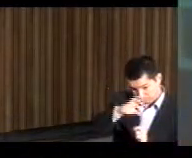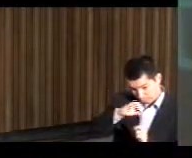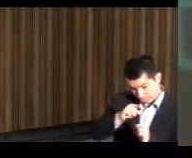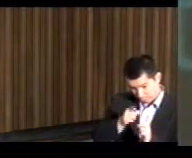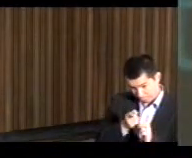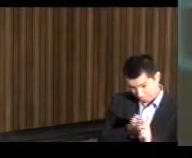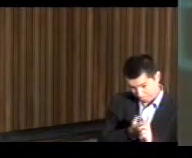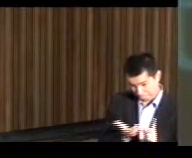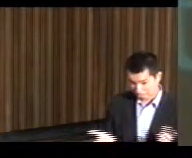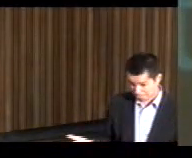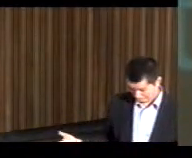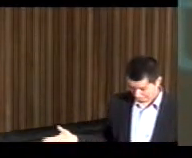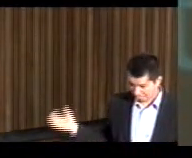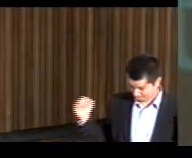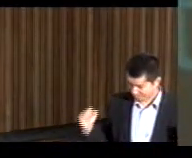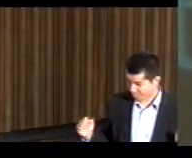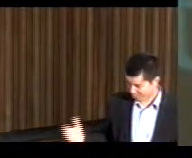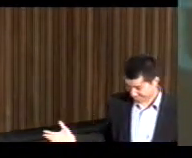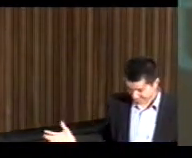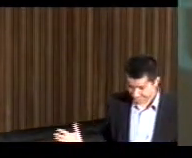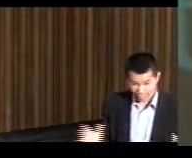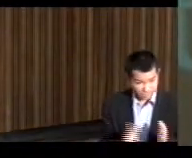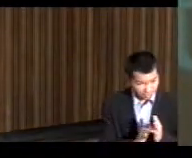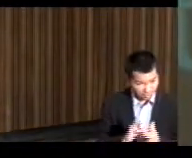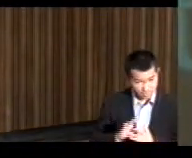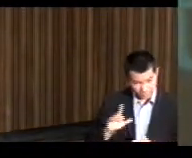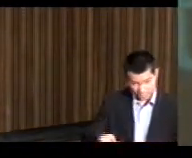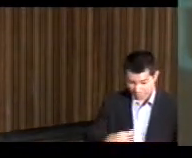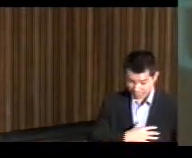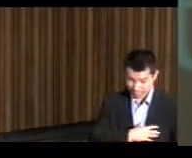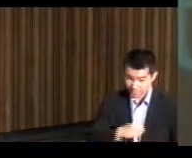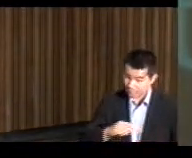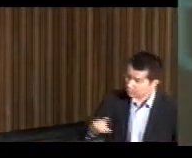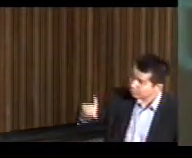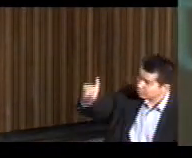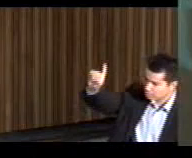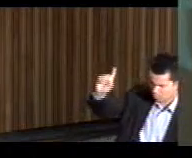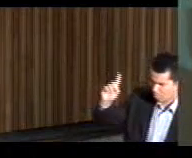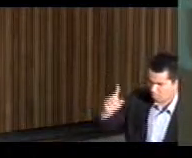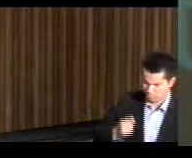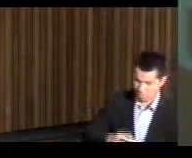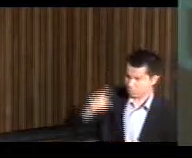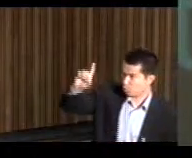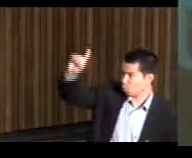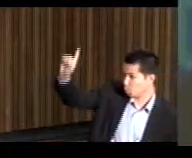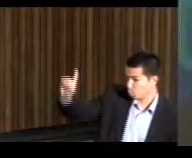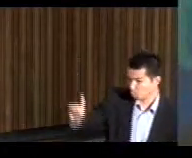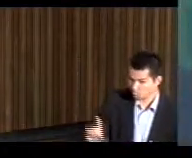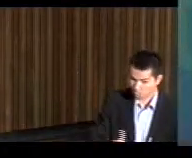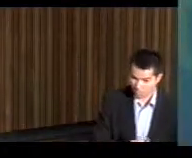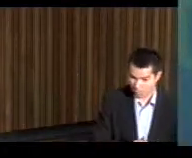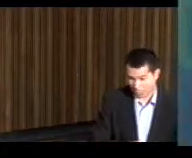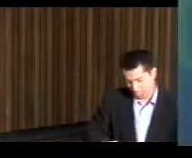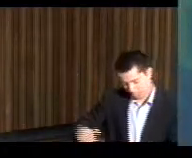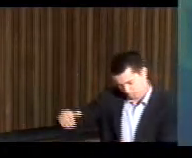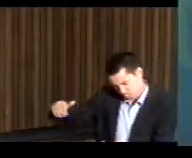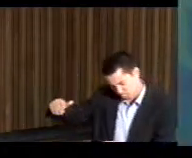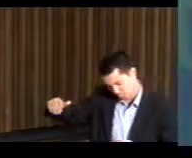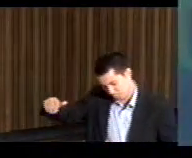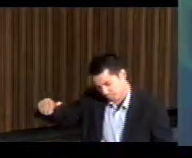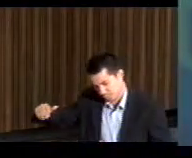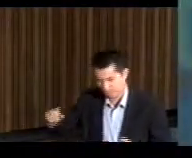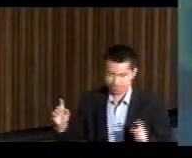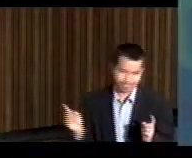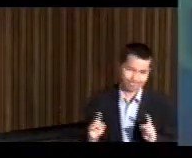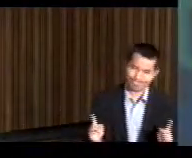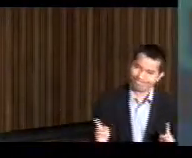E por isso Jesus é chamado o Filho do Deus vivo, não é porque Deus dormiu com Maria, como alguns